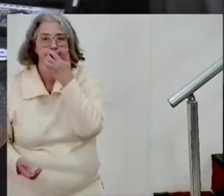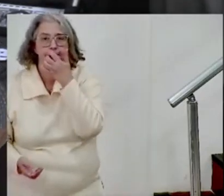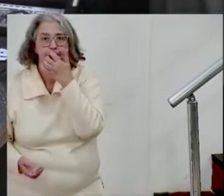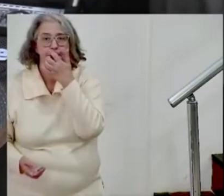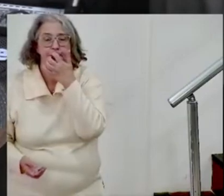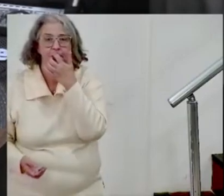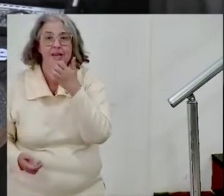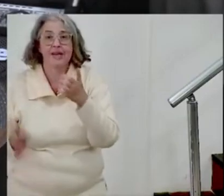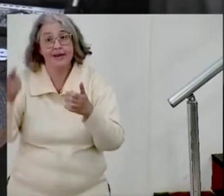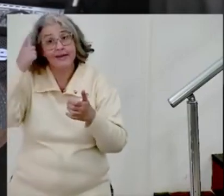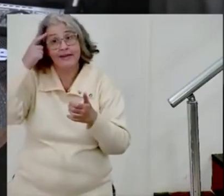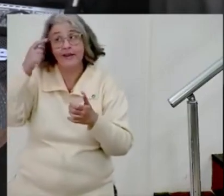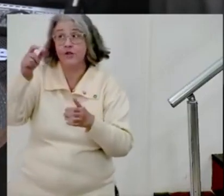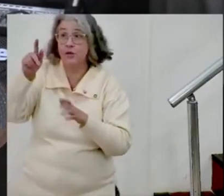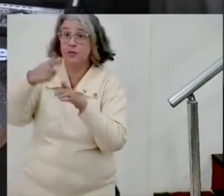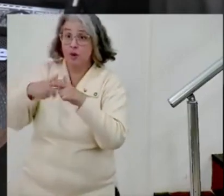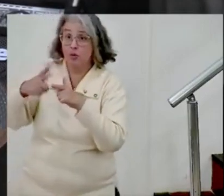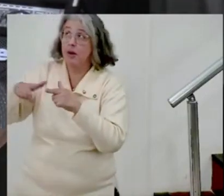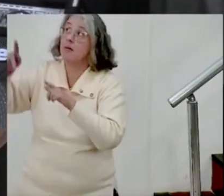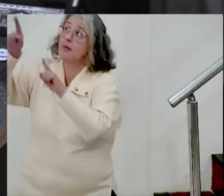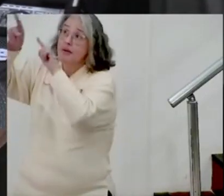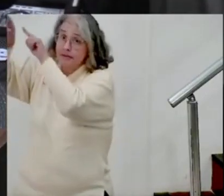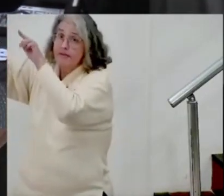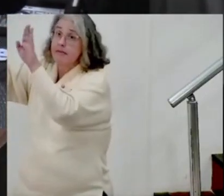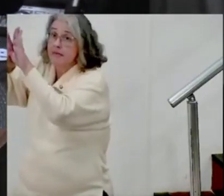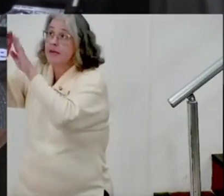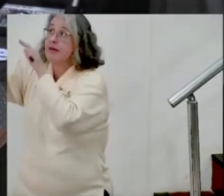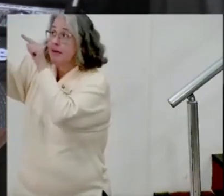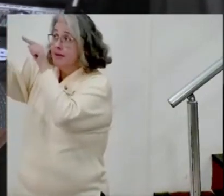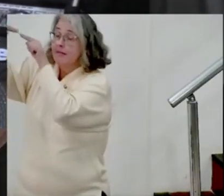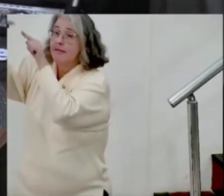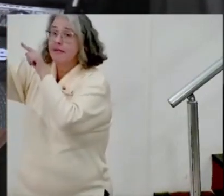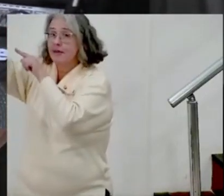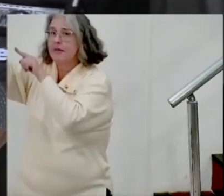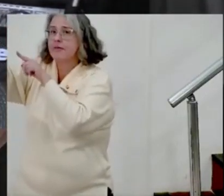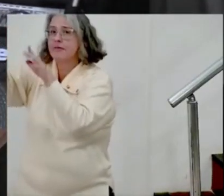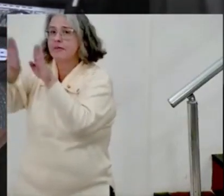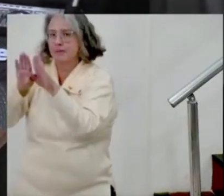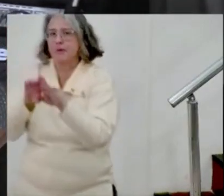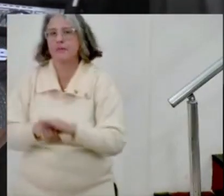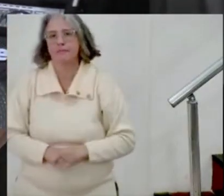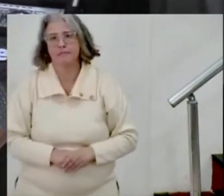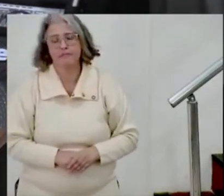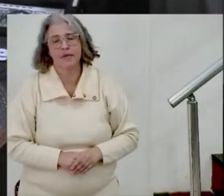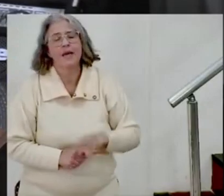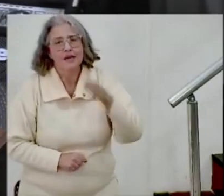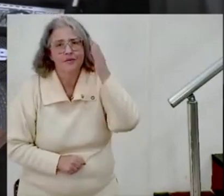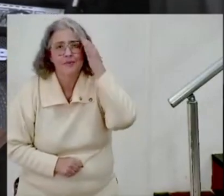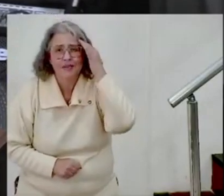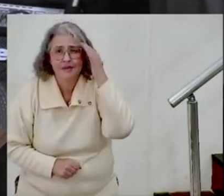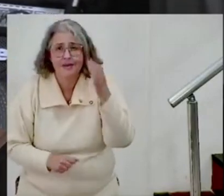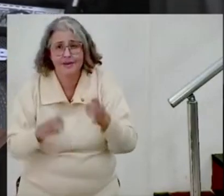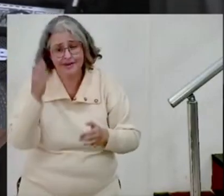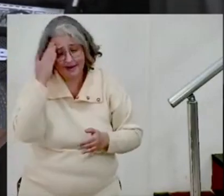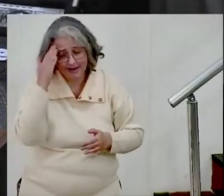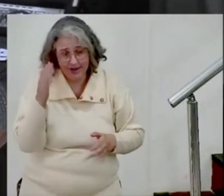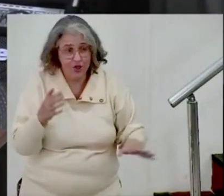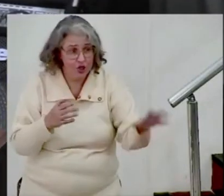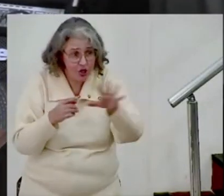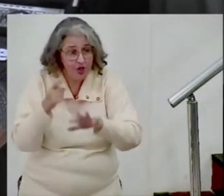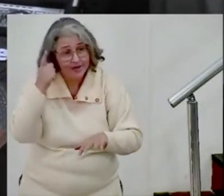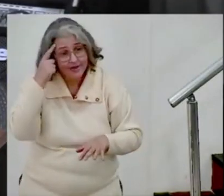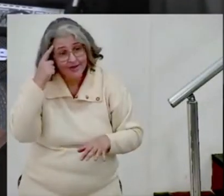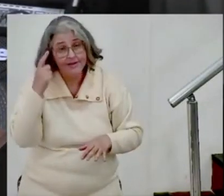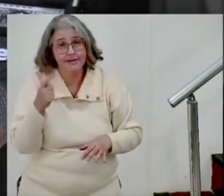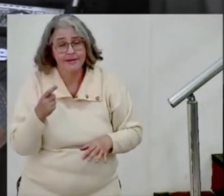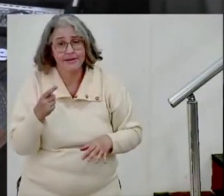de Deus. E a gente devia fazer isso também, viu, irmão? A gente devia entender que tudo o que acontece conosco é do interesse do nosso